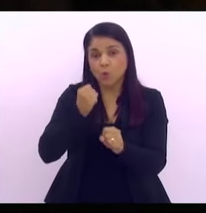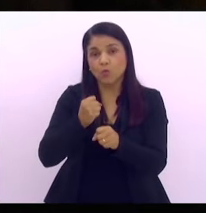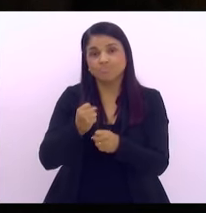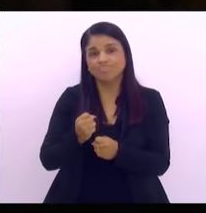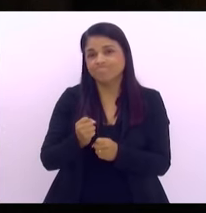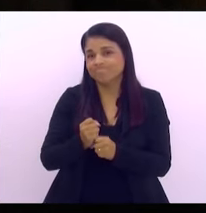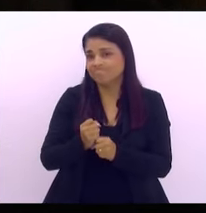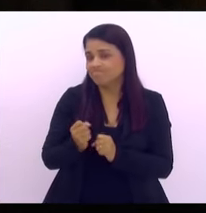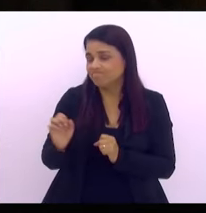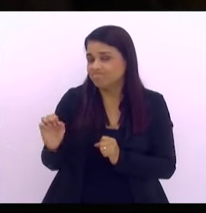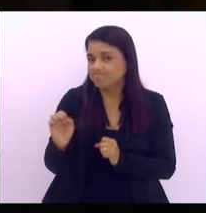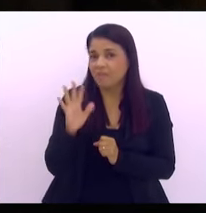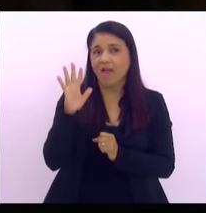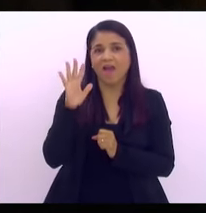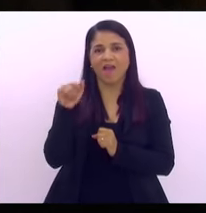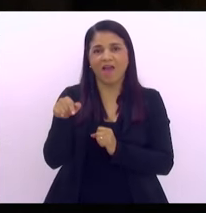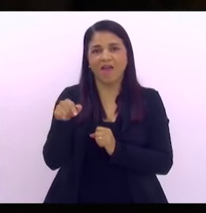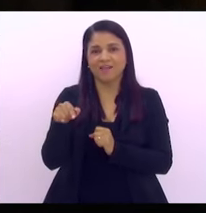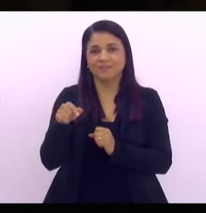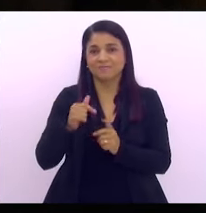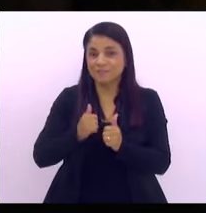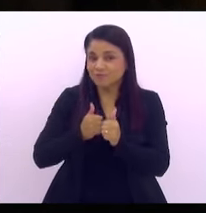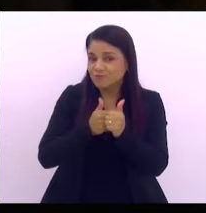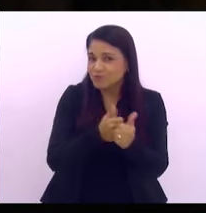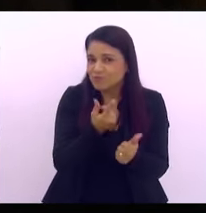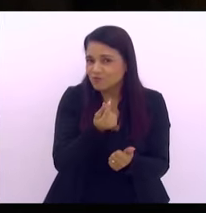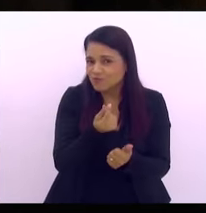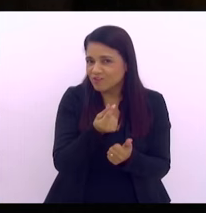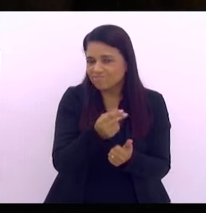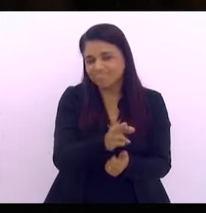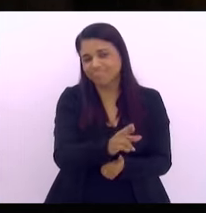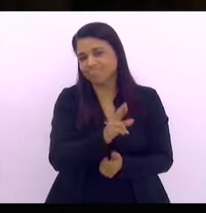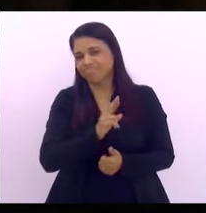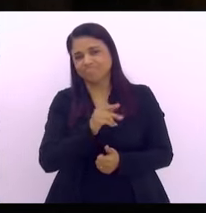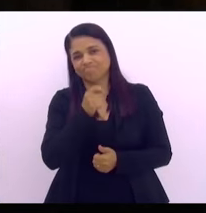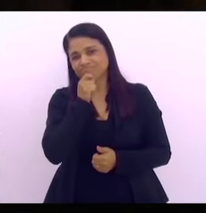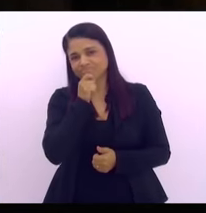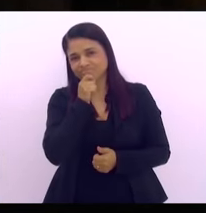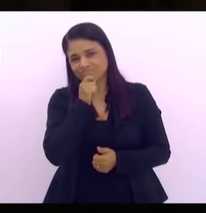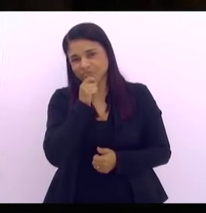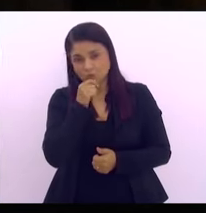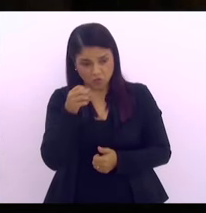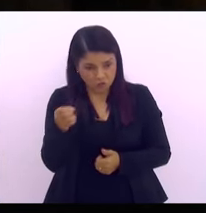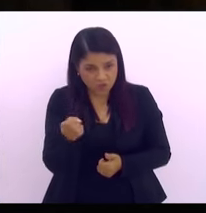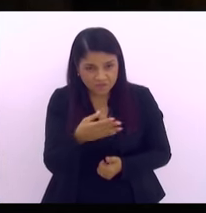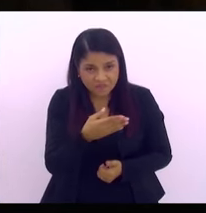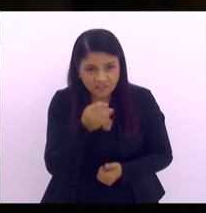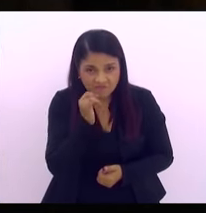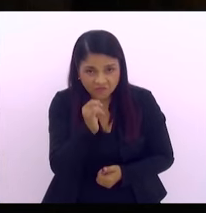resultado não vem. E isso que eu estou dizendo não tem novidade nenhuma.